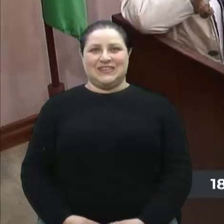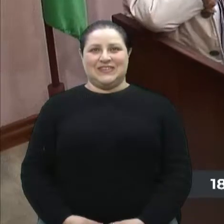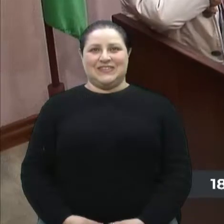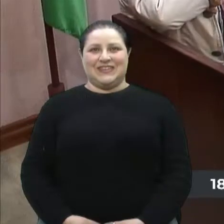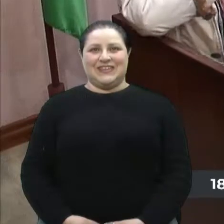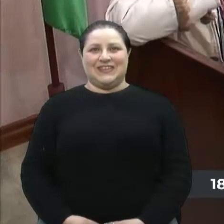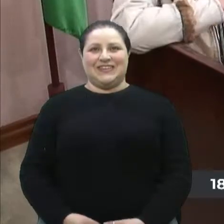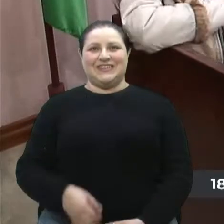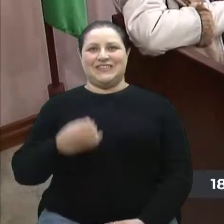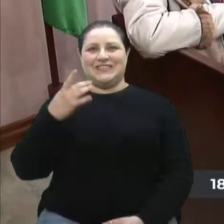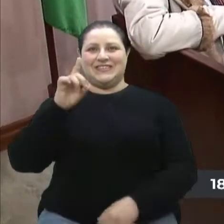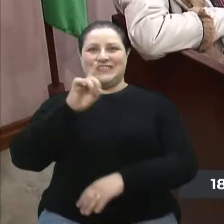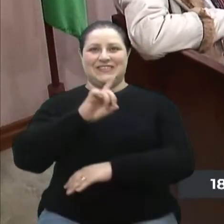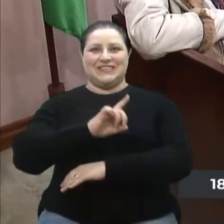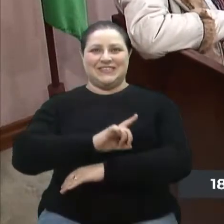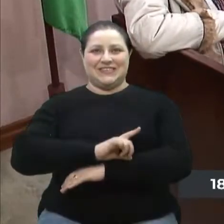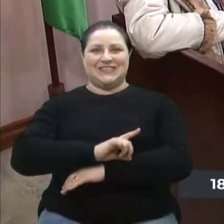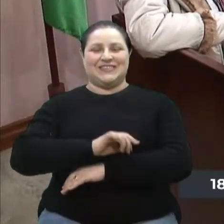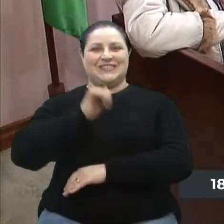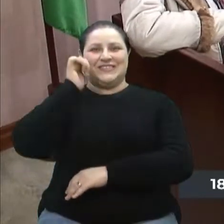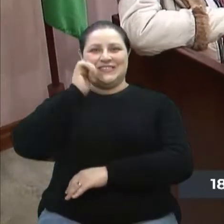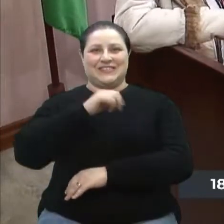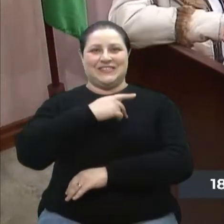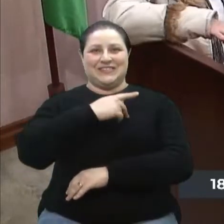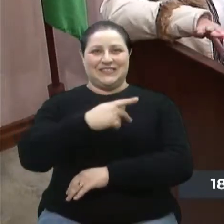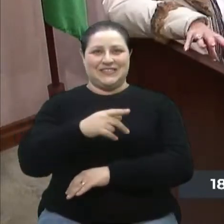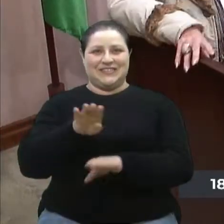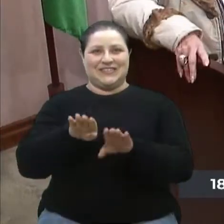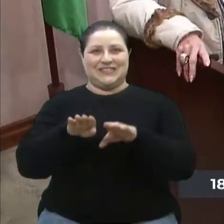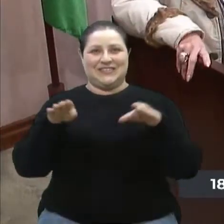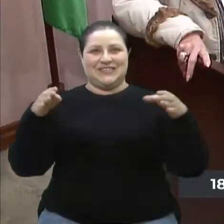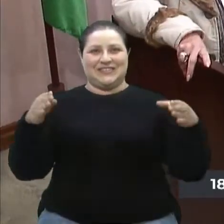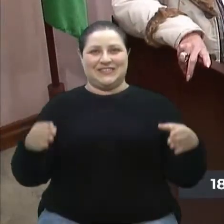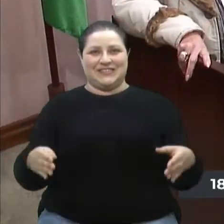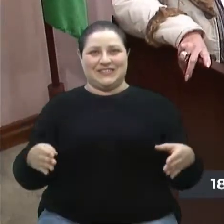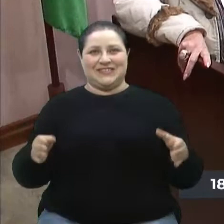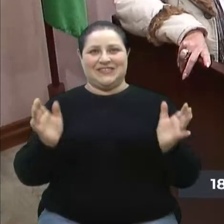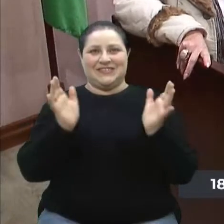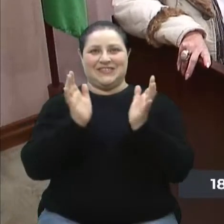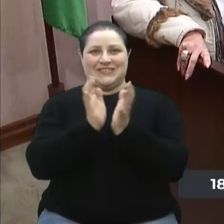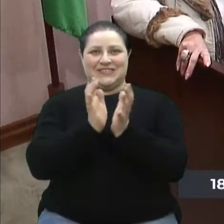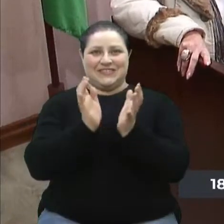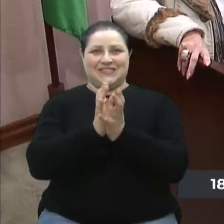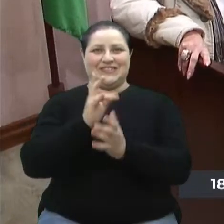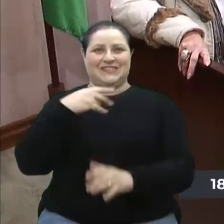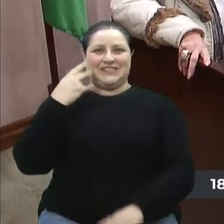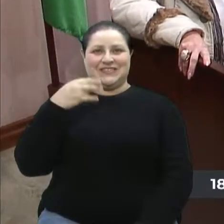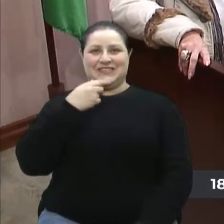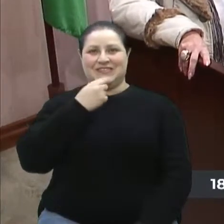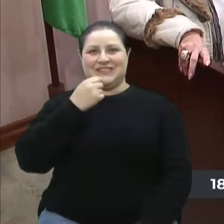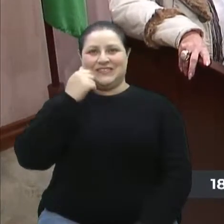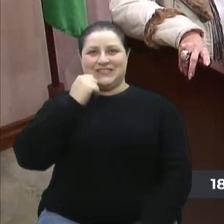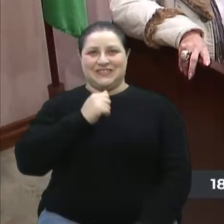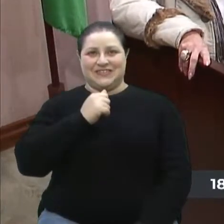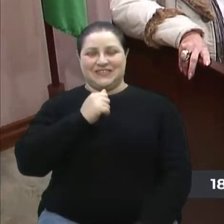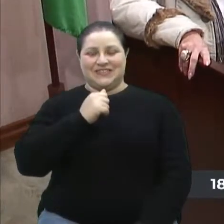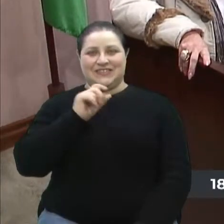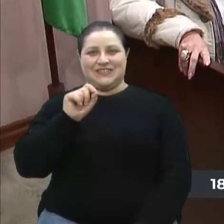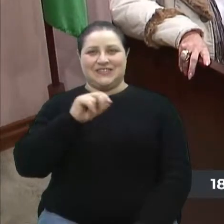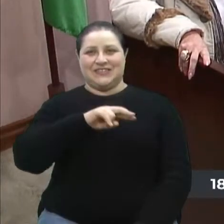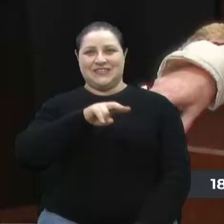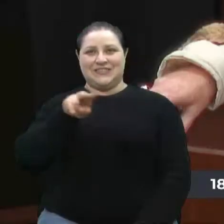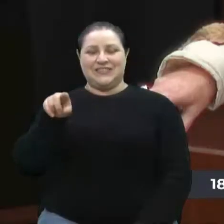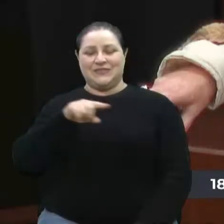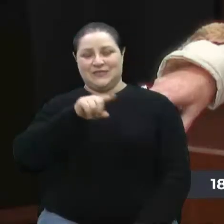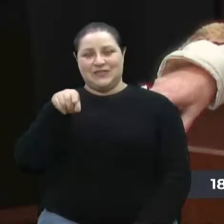Bom dia, então, senhora presidenta, mesa, os colegas vereadores, as vereadoras, quem nos